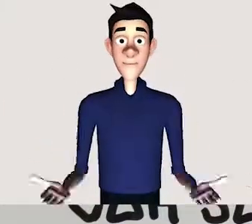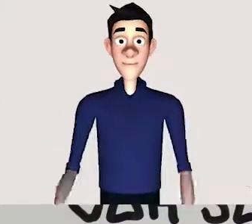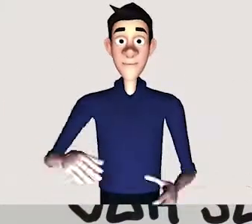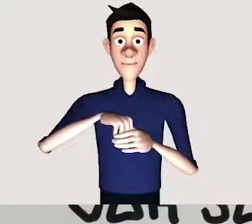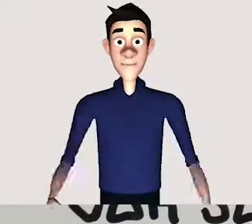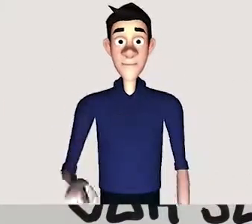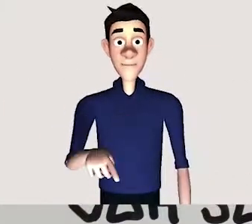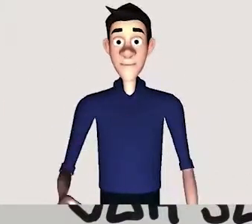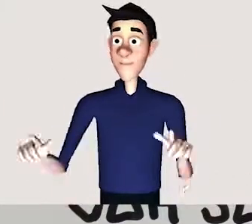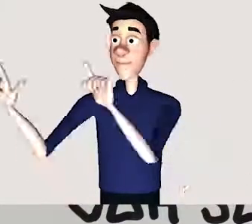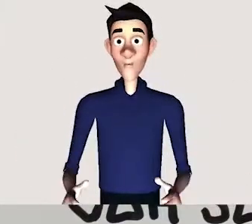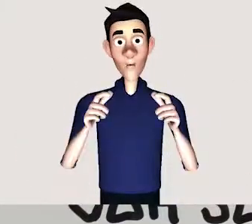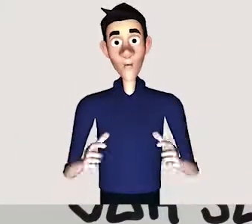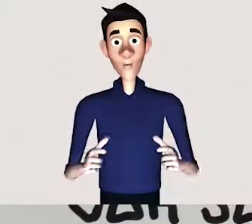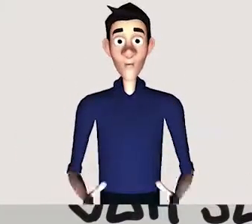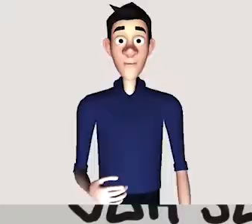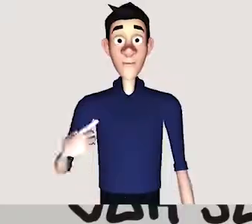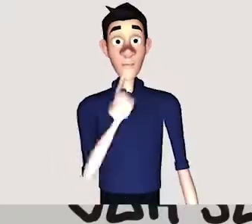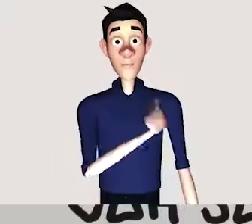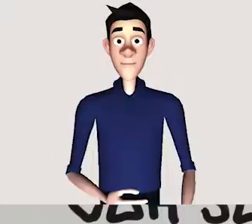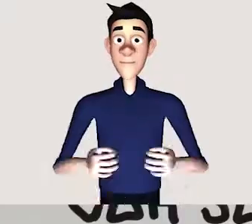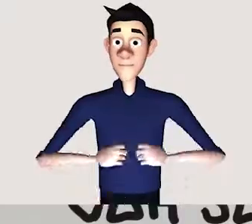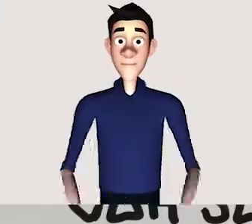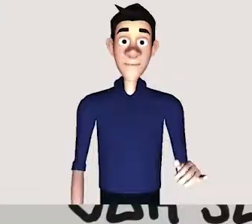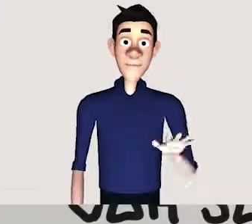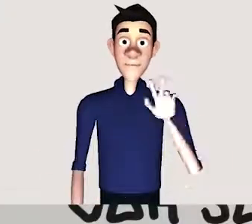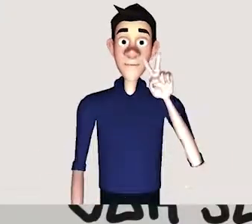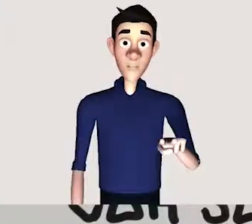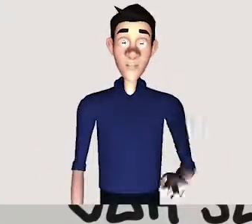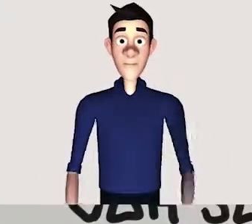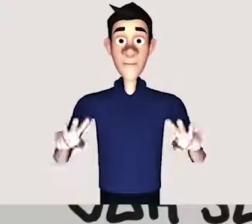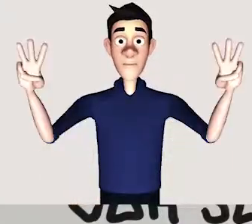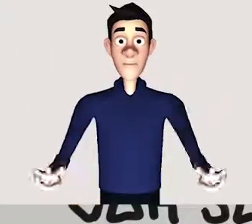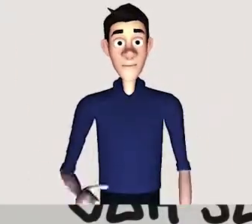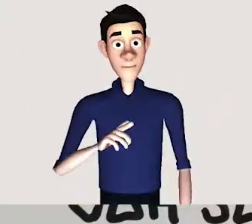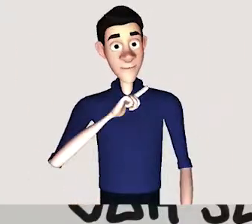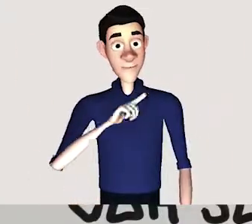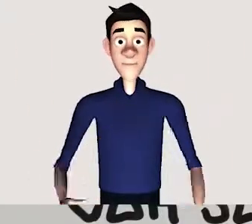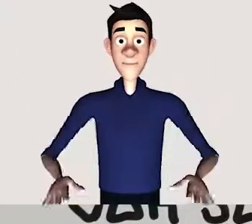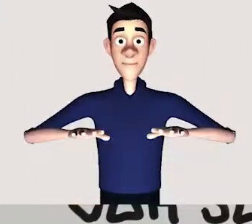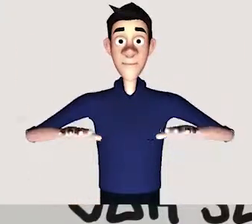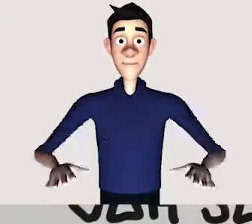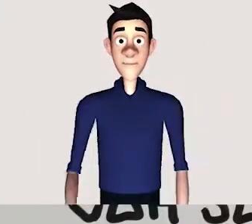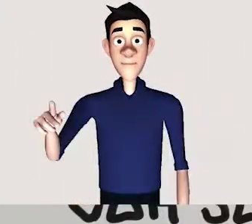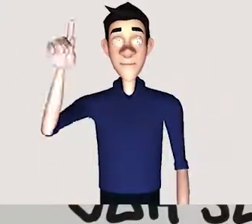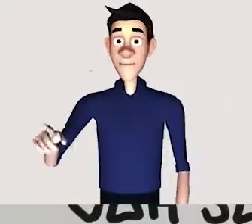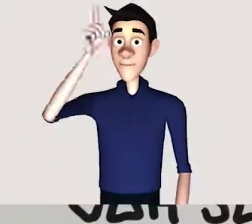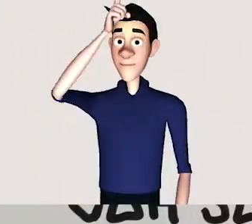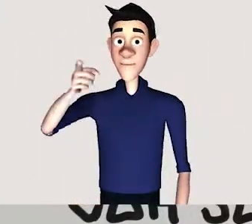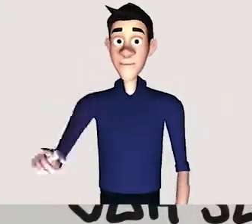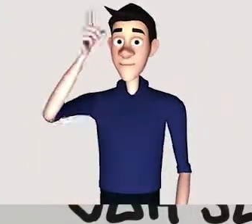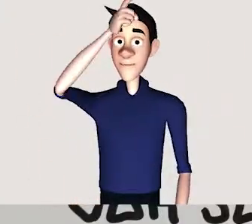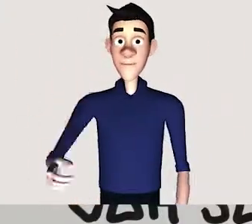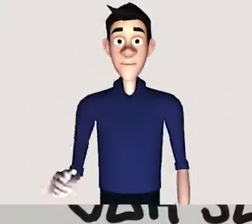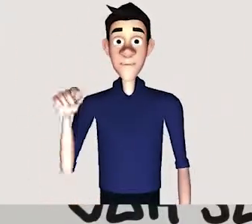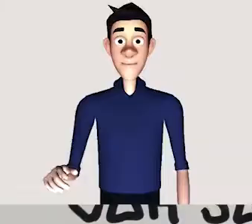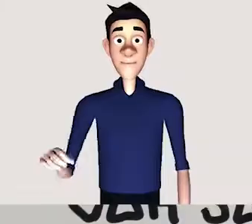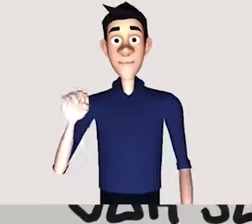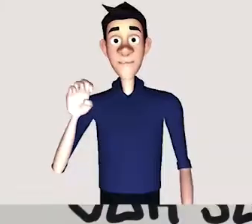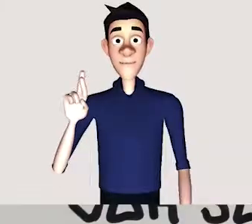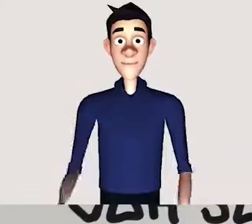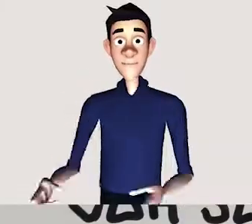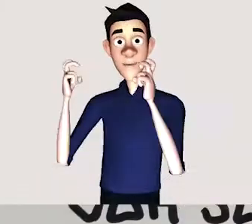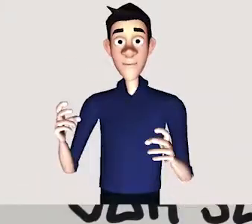é percebida na poética, mas também é percebida na política. Fica, portanto, aqui a pergunta: o que é